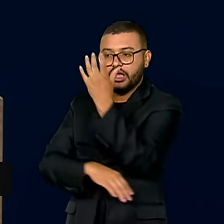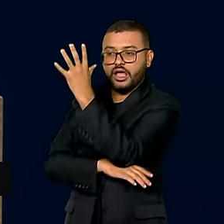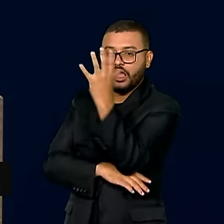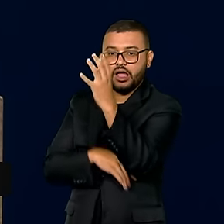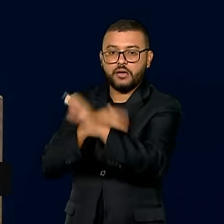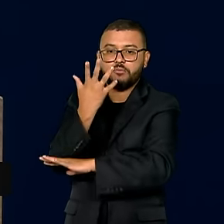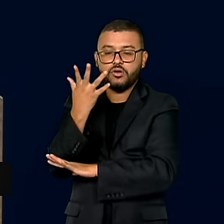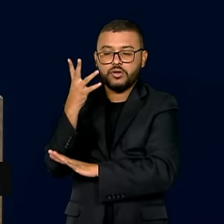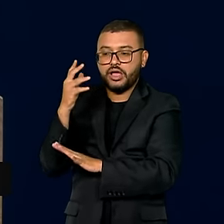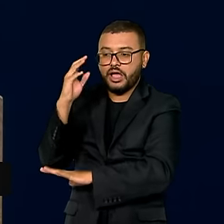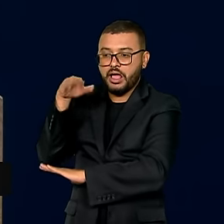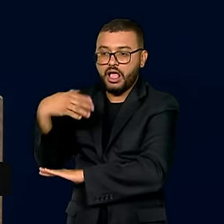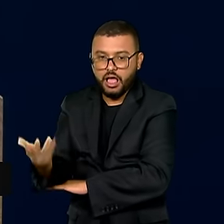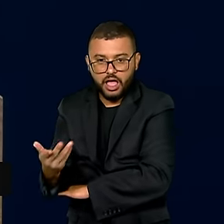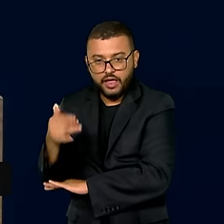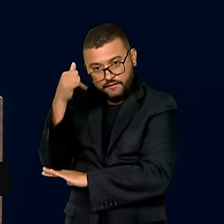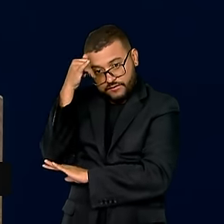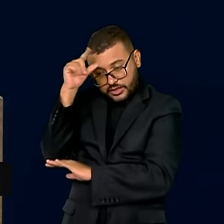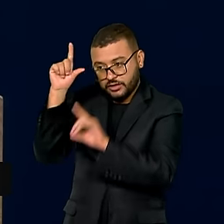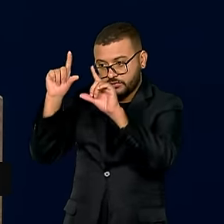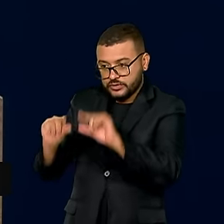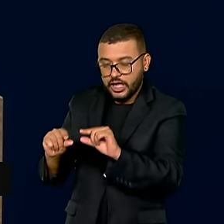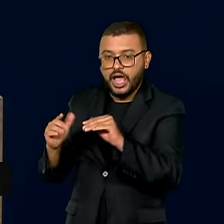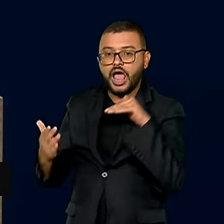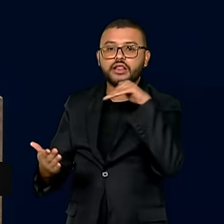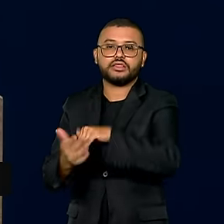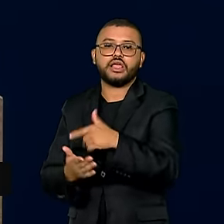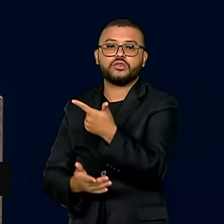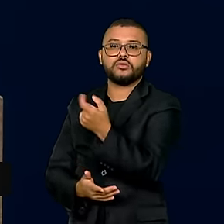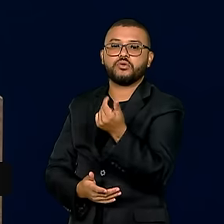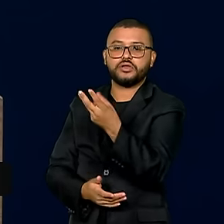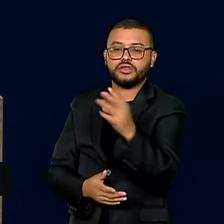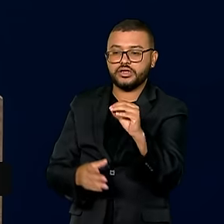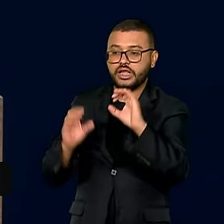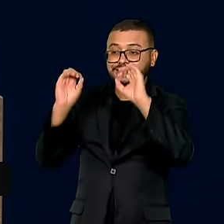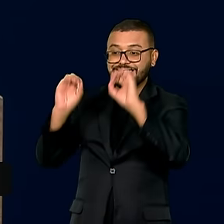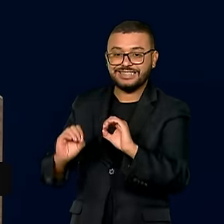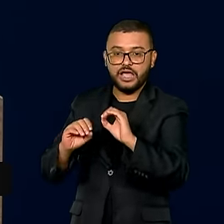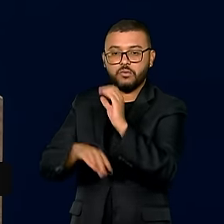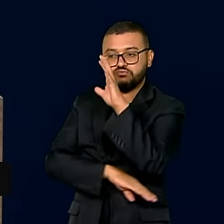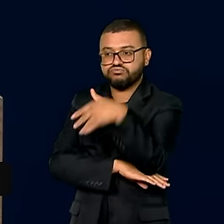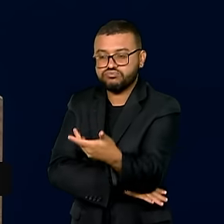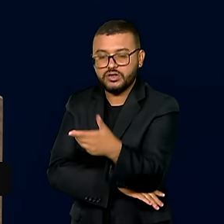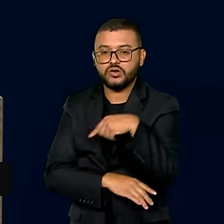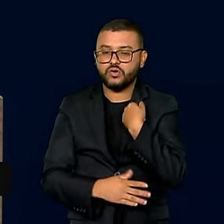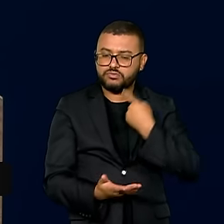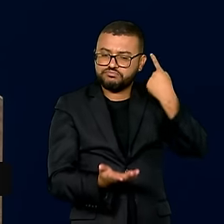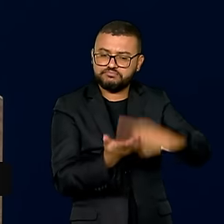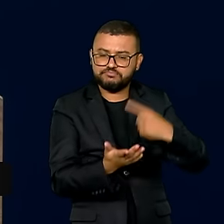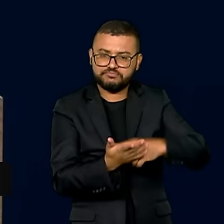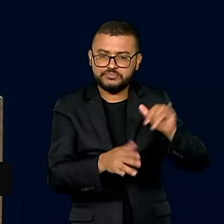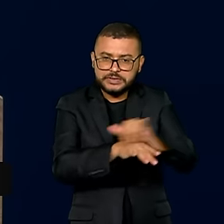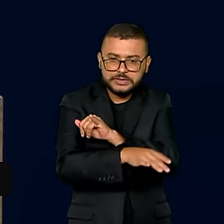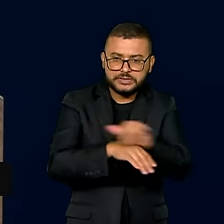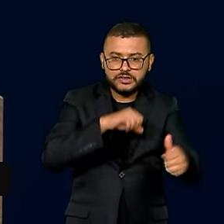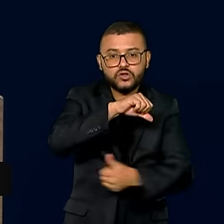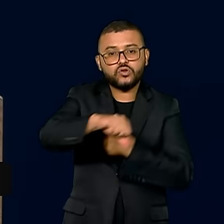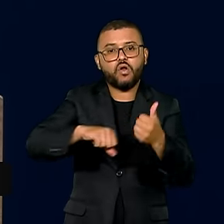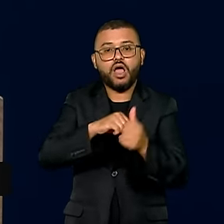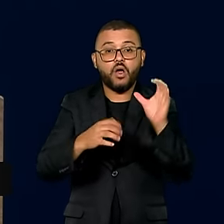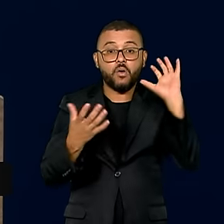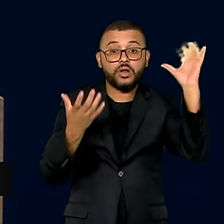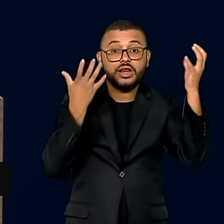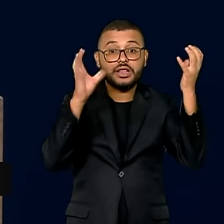desmatamento na Amazônia e vamos zerá-lo até 2030. Formulamos um plano de transformação